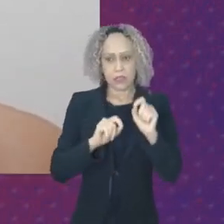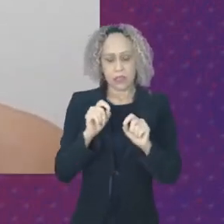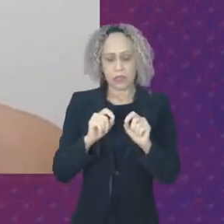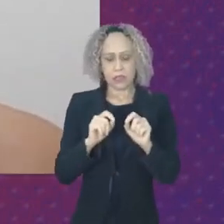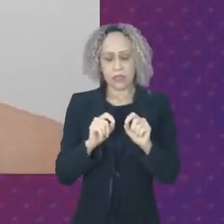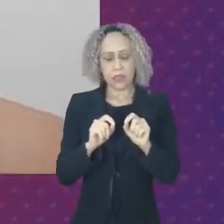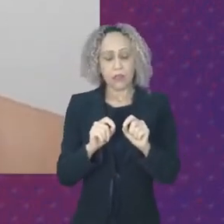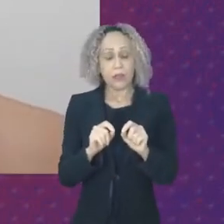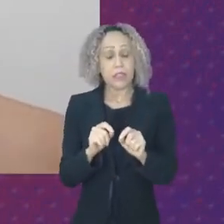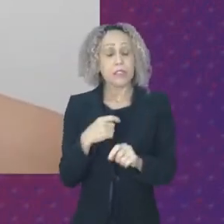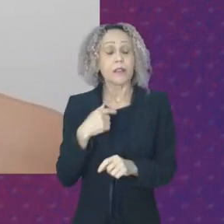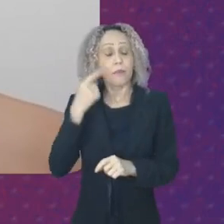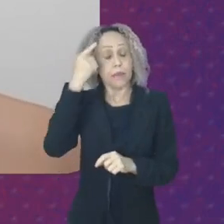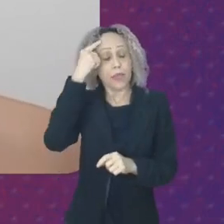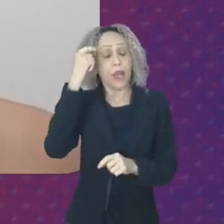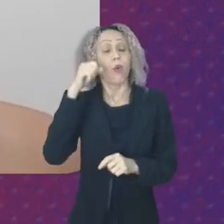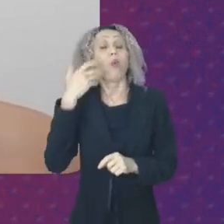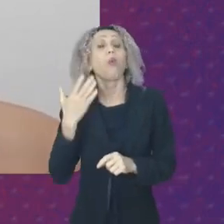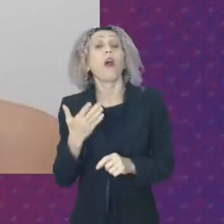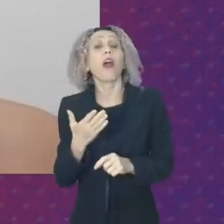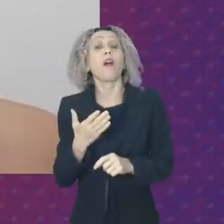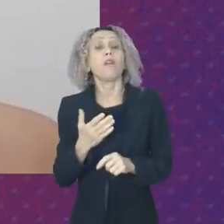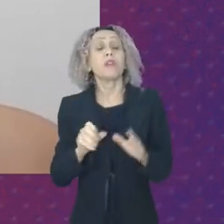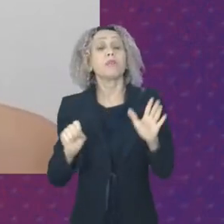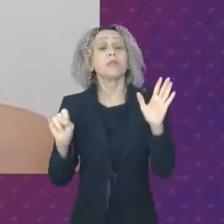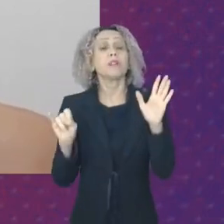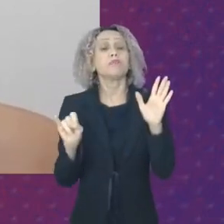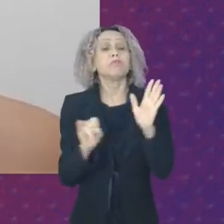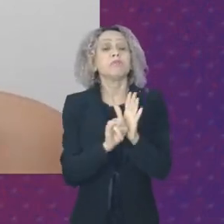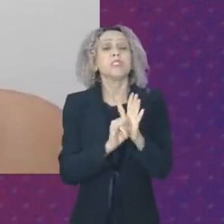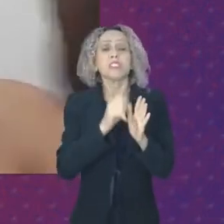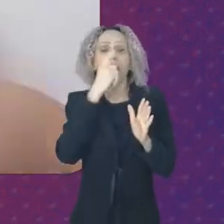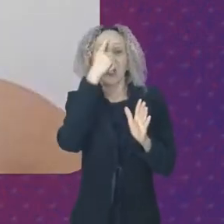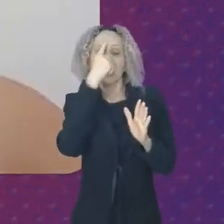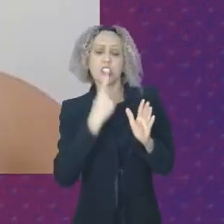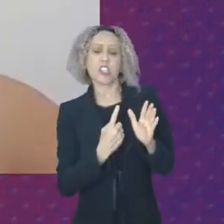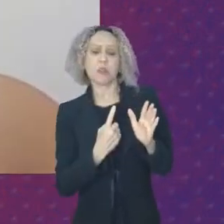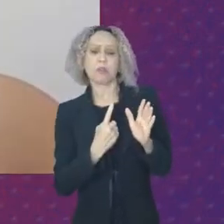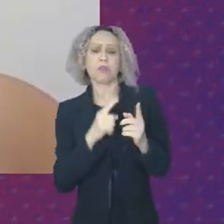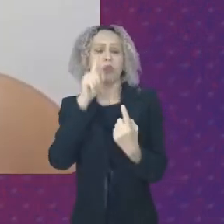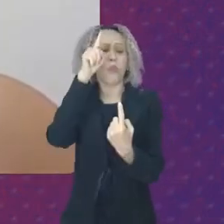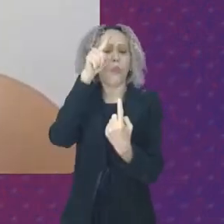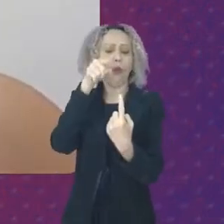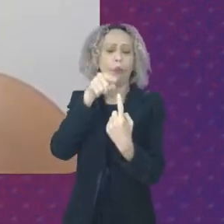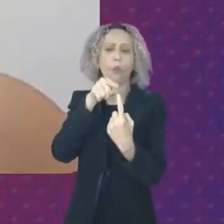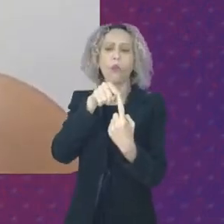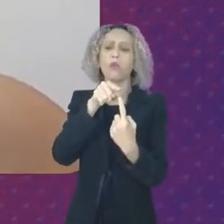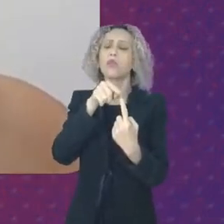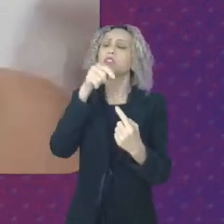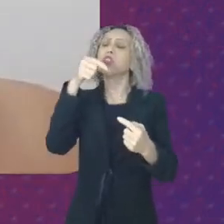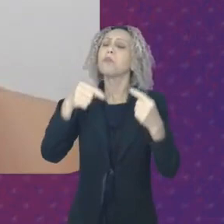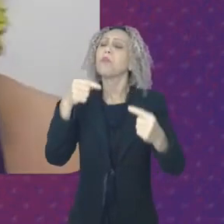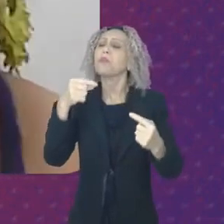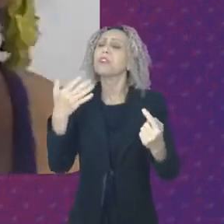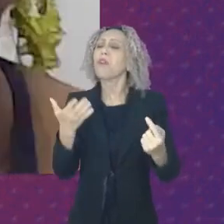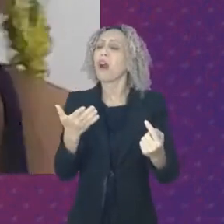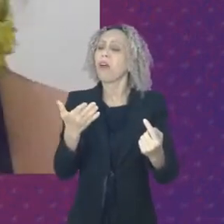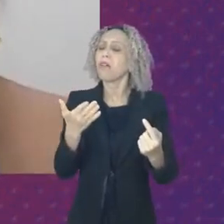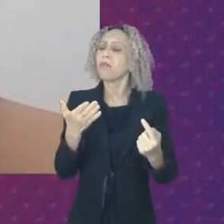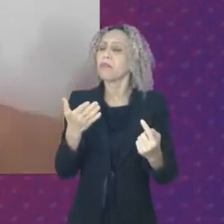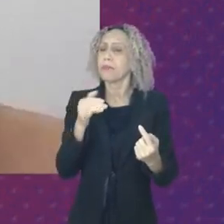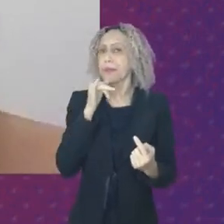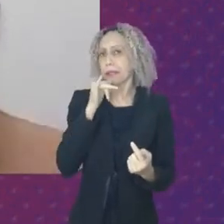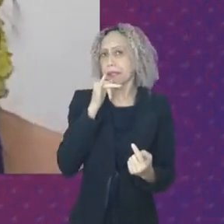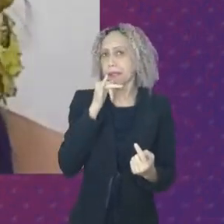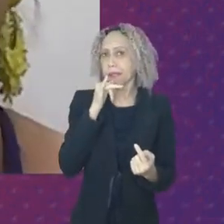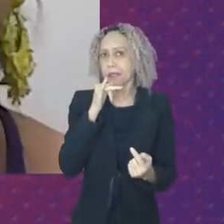identidade política e da sua base eleitoral, tem que estar estruturada para que isso faça sentido também. Não adianta você